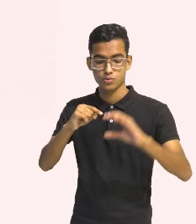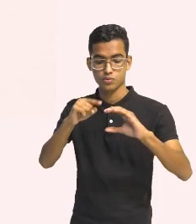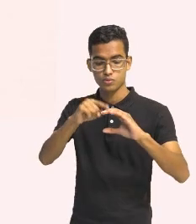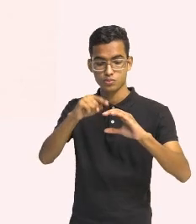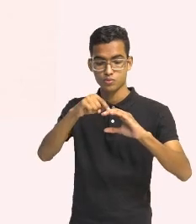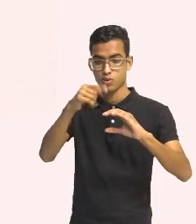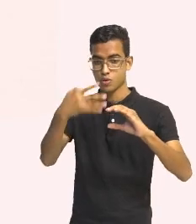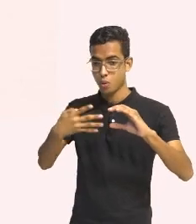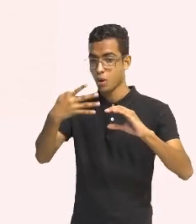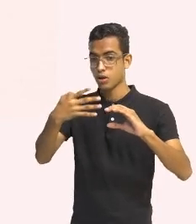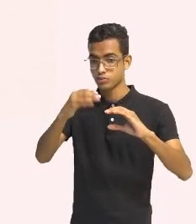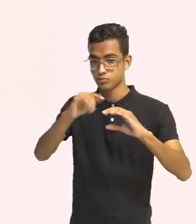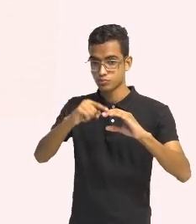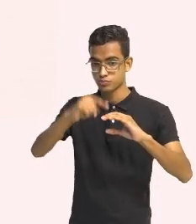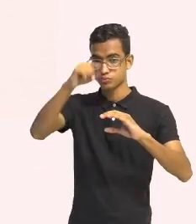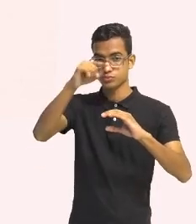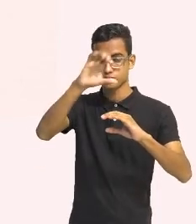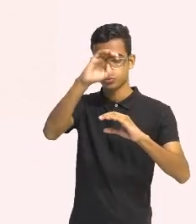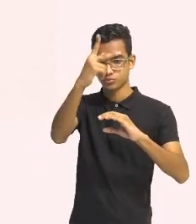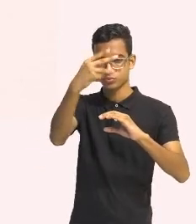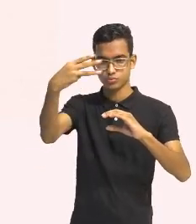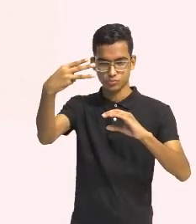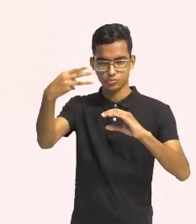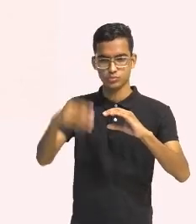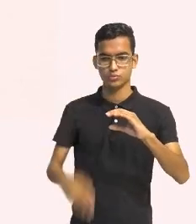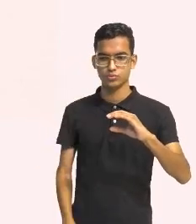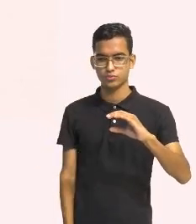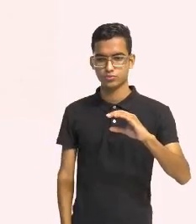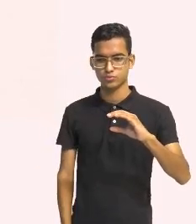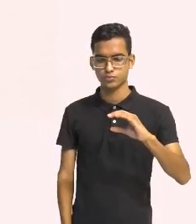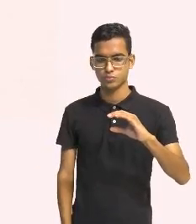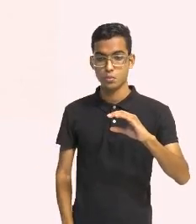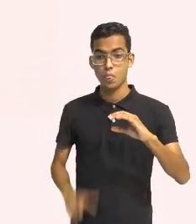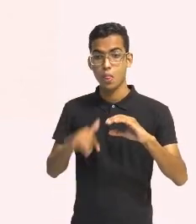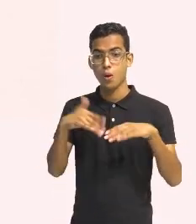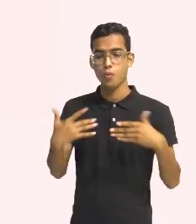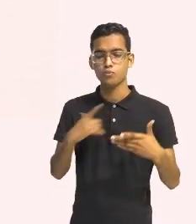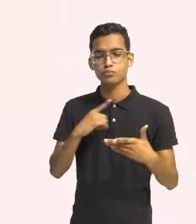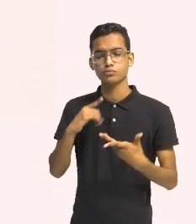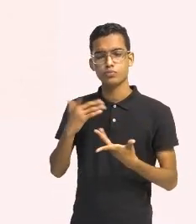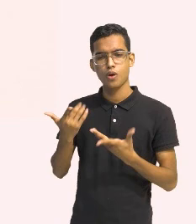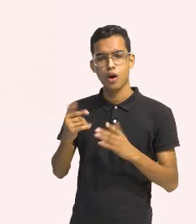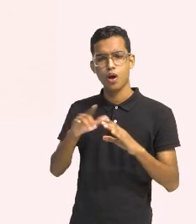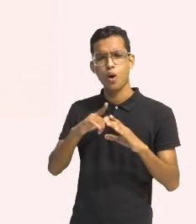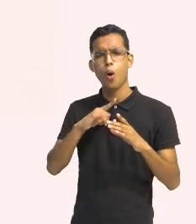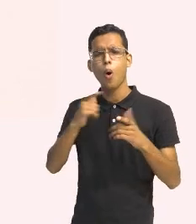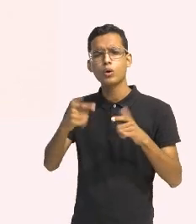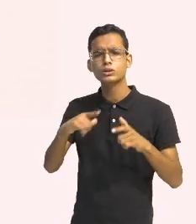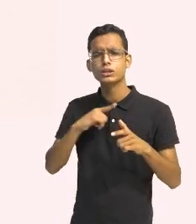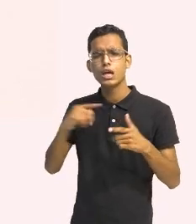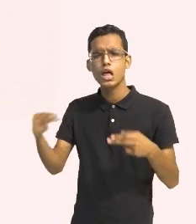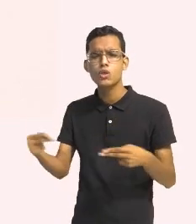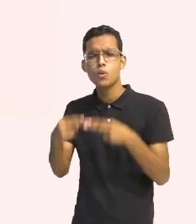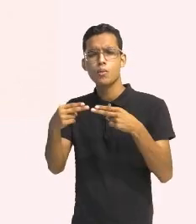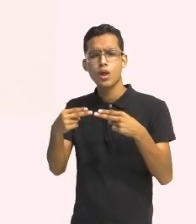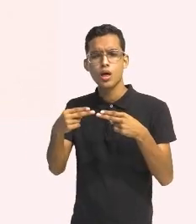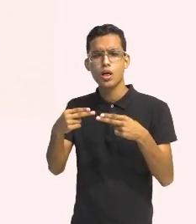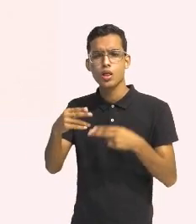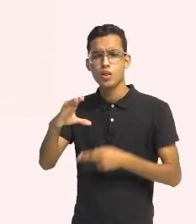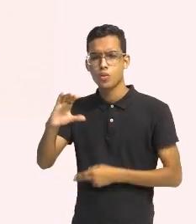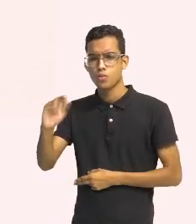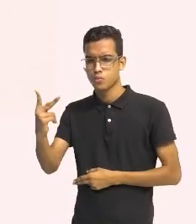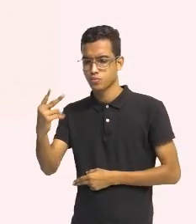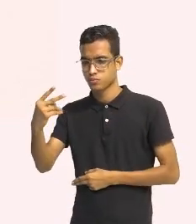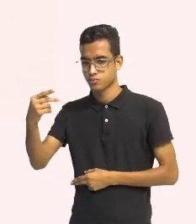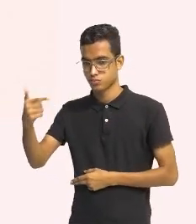E a posição da dupla ligação? Está no carbono 1. A gente sempre escolhe a menor numeração. Sempre a